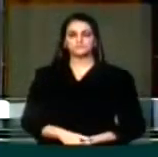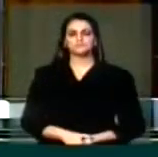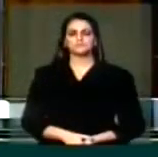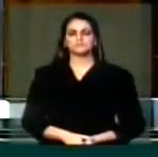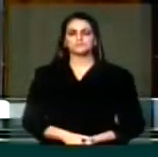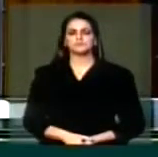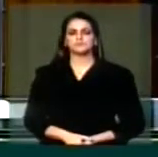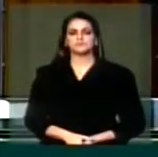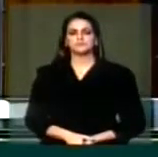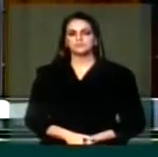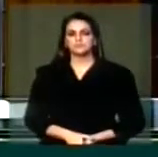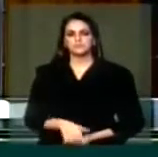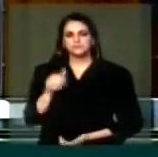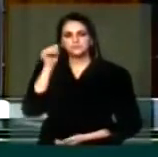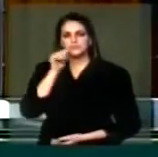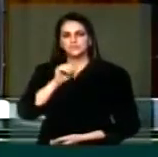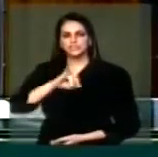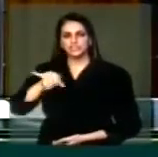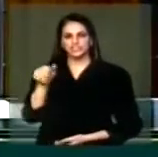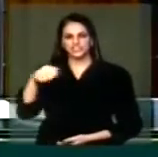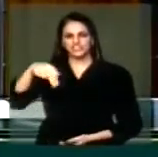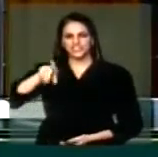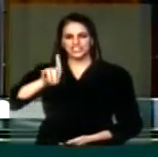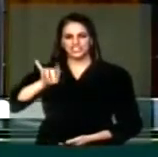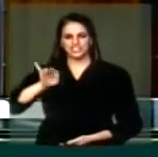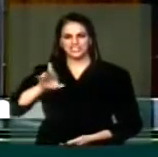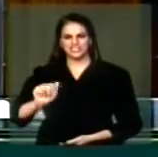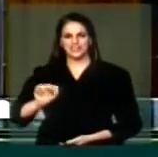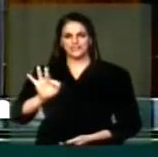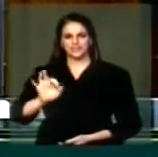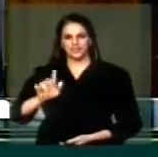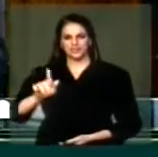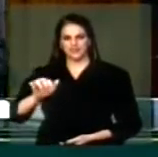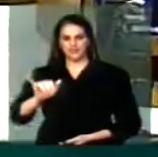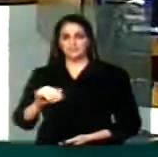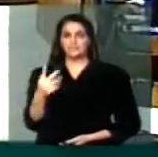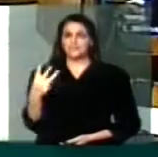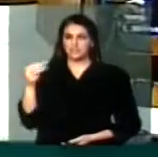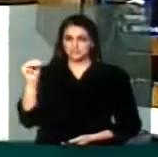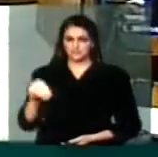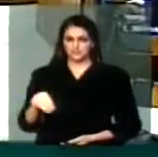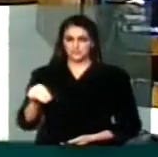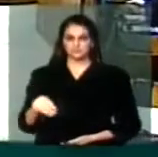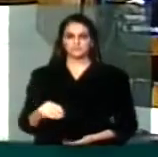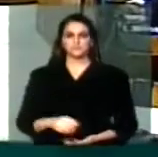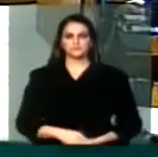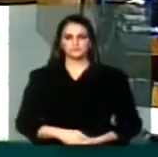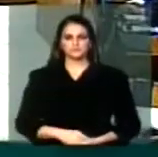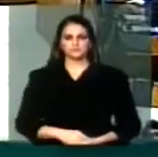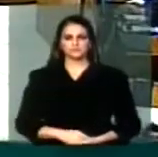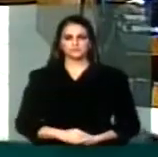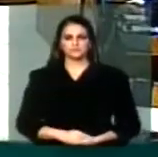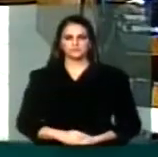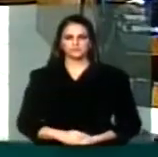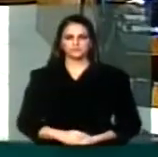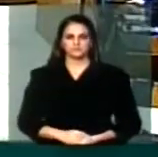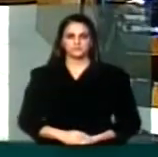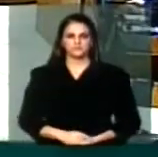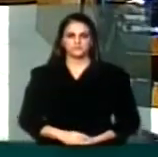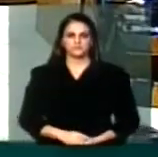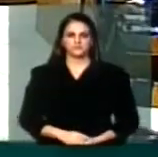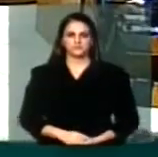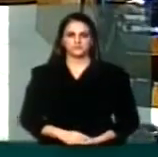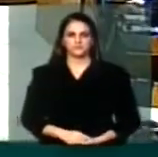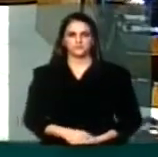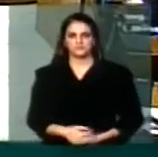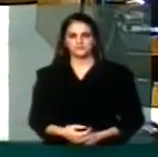deputado Mauro Benevides. Deputada Jandira Fegali, 3 minutos. 4, né, presidente? 4,